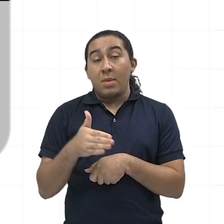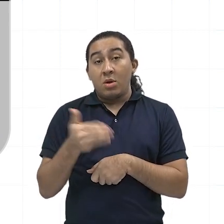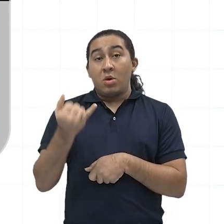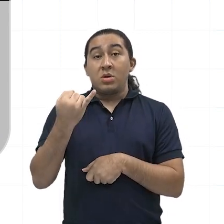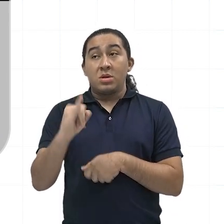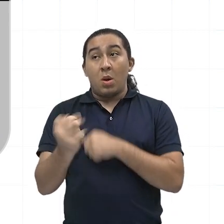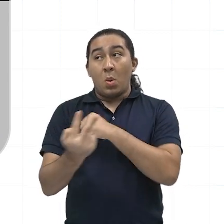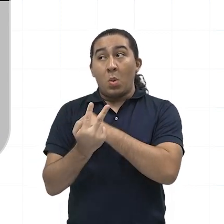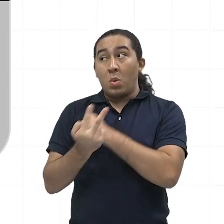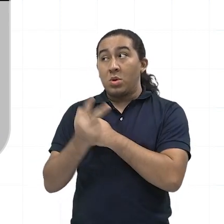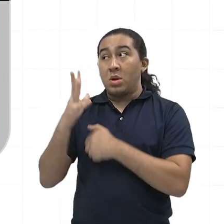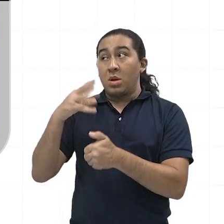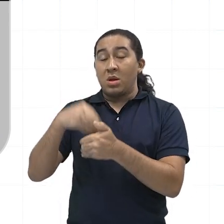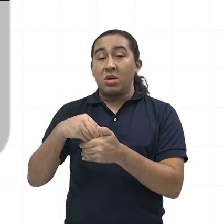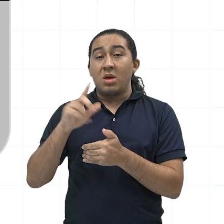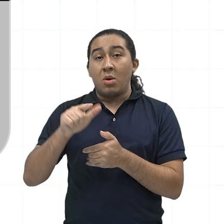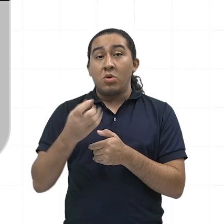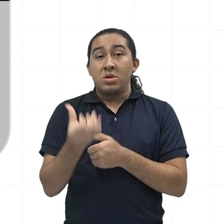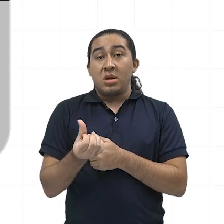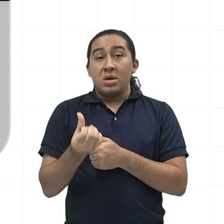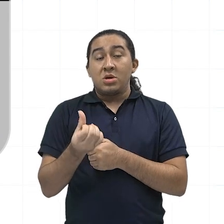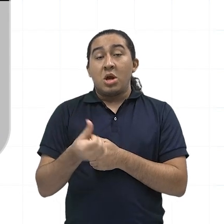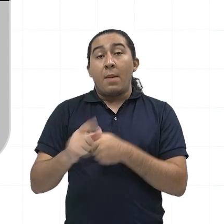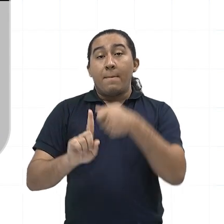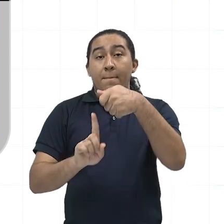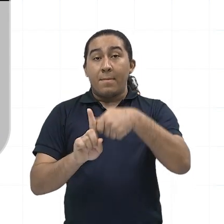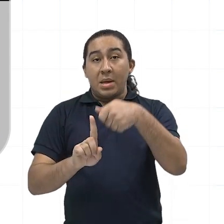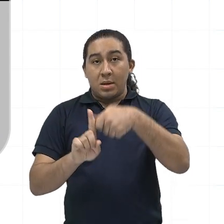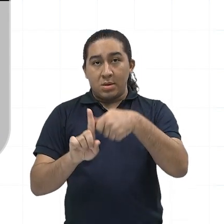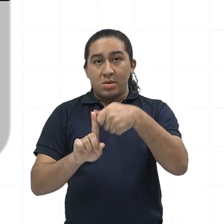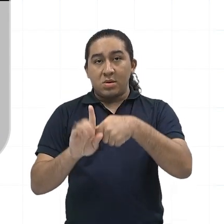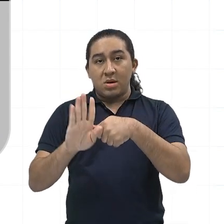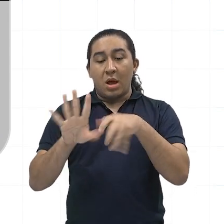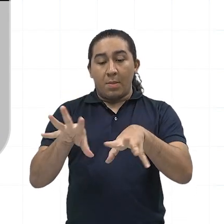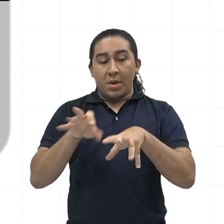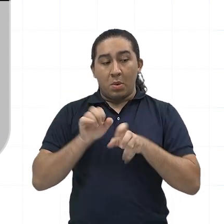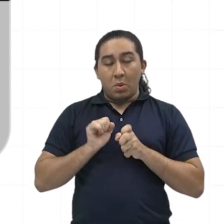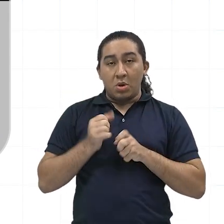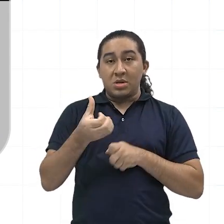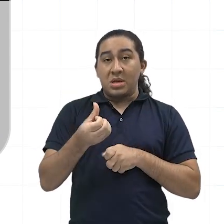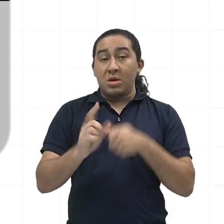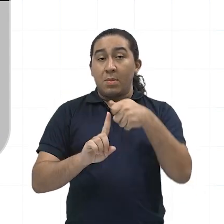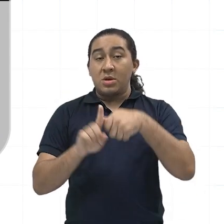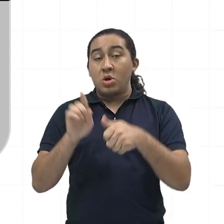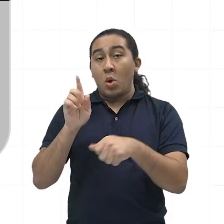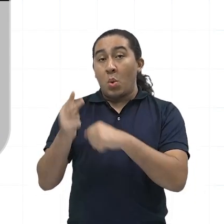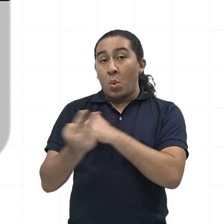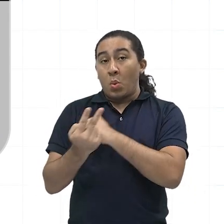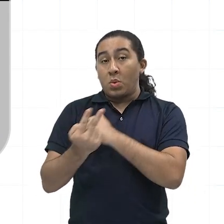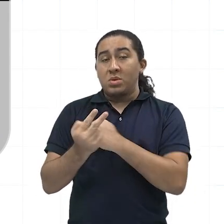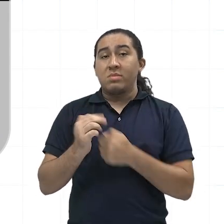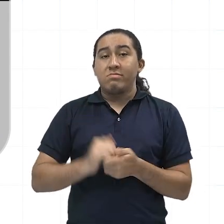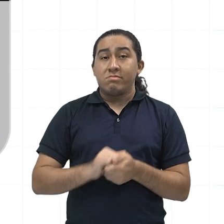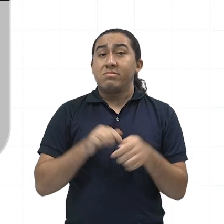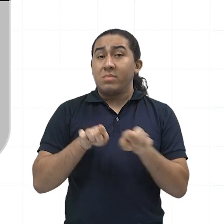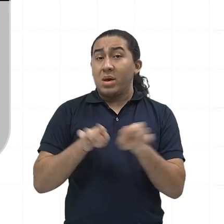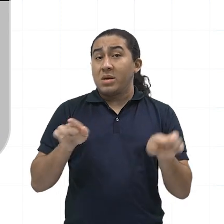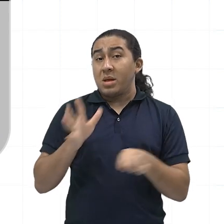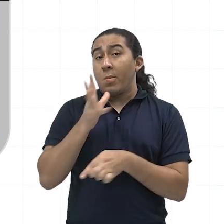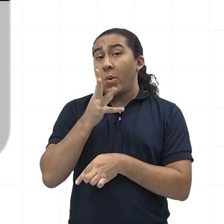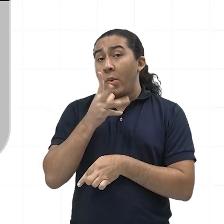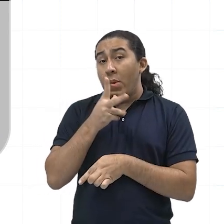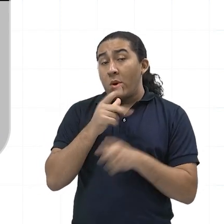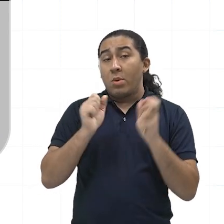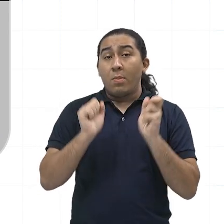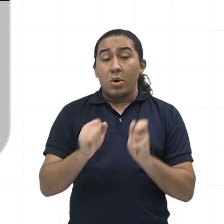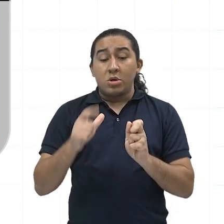tratamento começar dentro dos 6 primeiros meses da contaminação. Mas o processo é longo, que pode durar